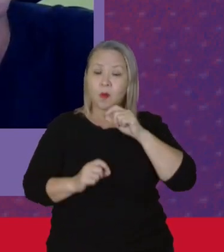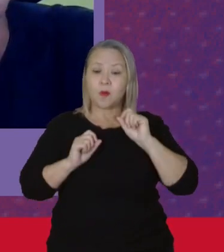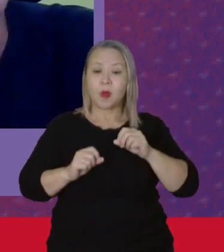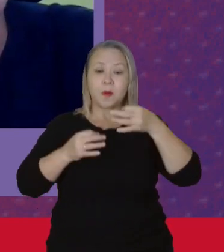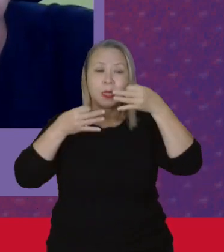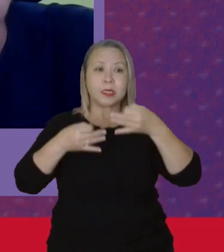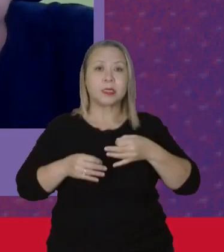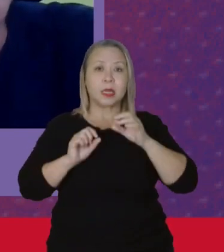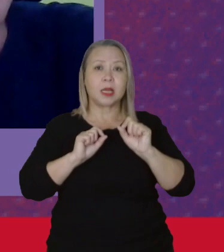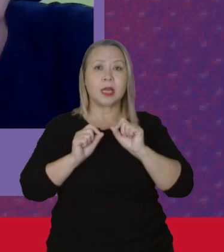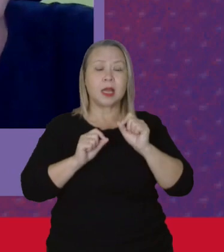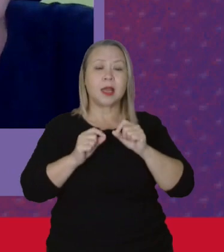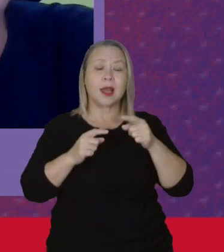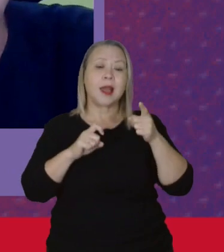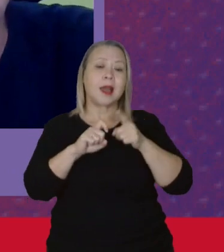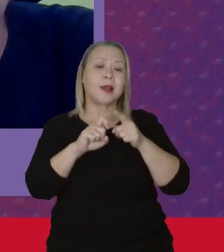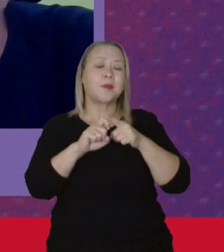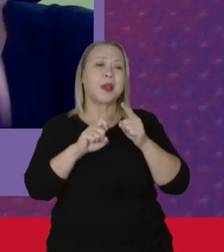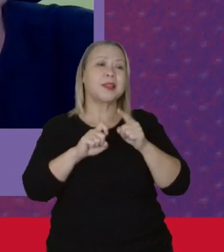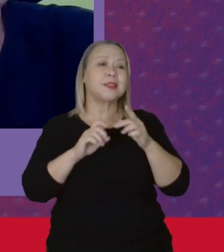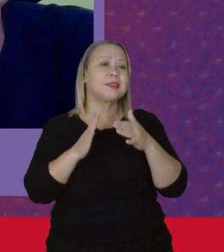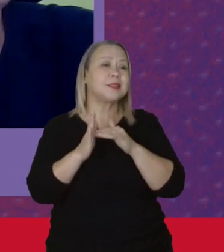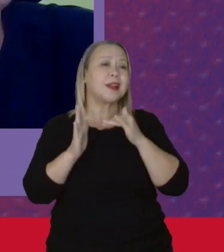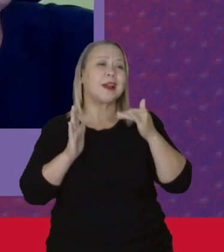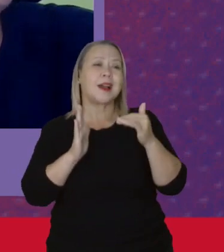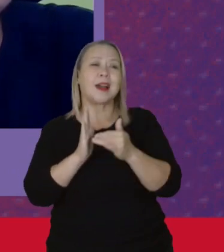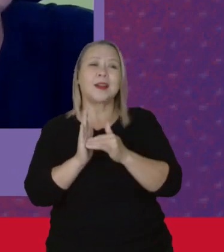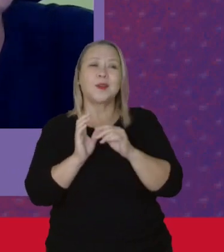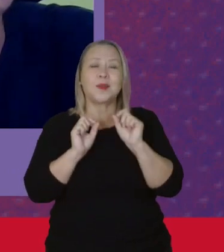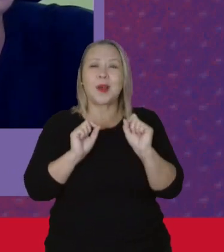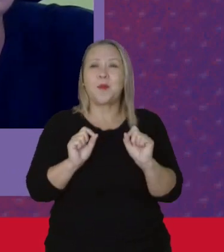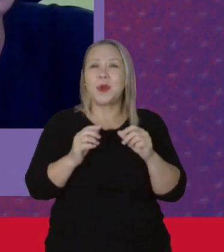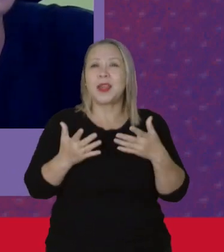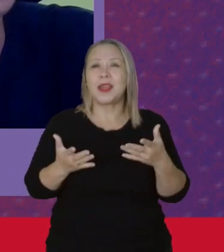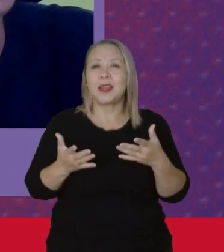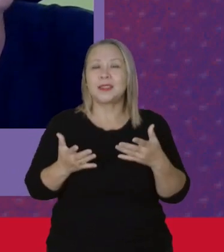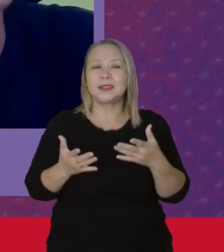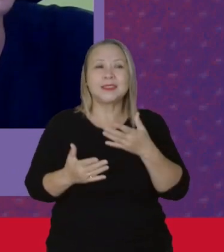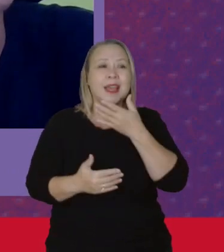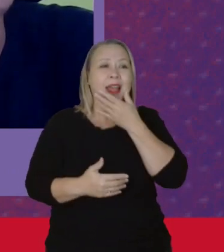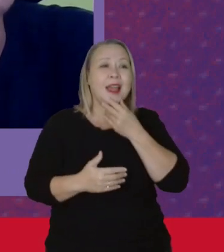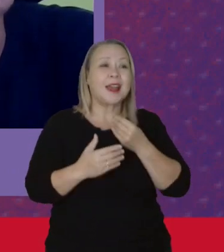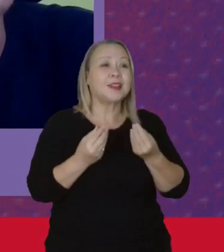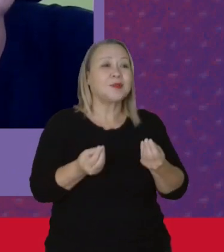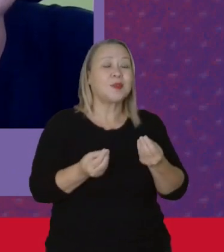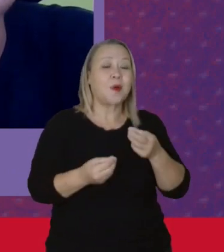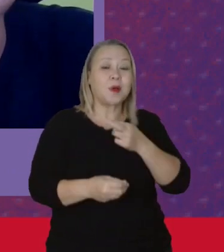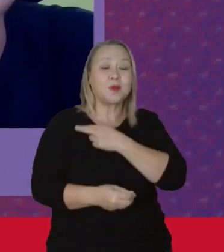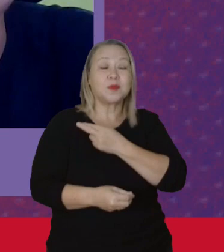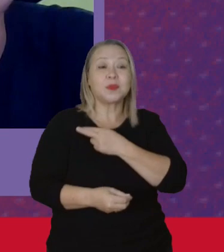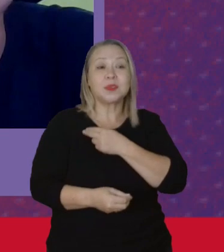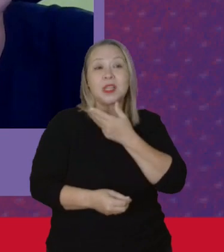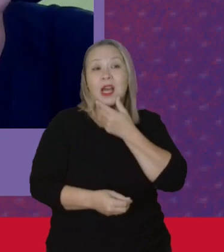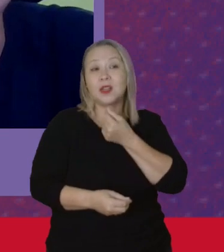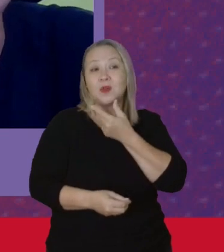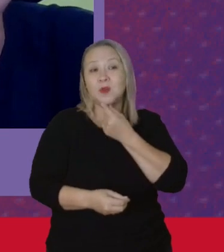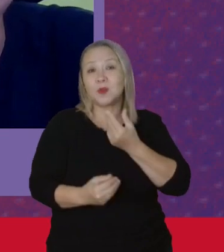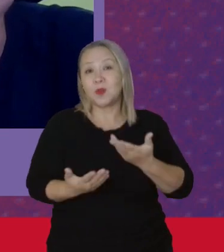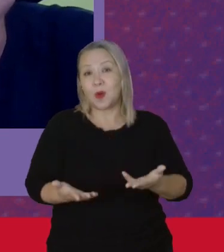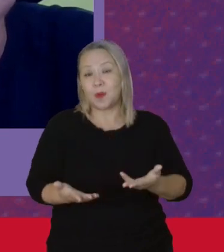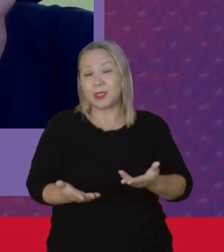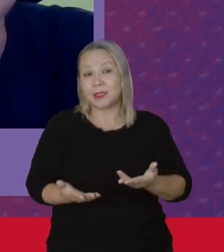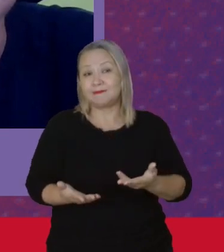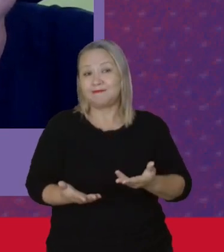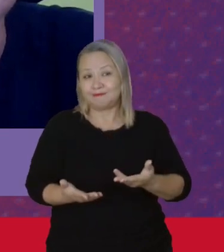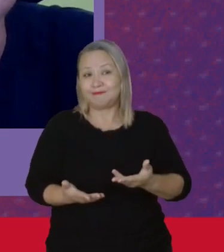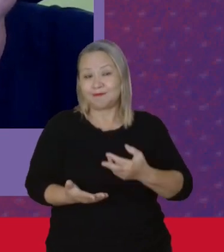legitimado era da medicina, que era totalmente na mão dos homens, né? Então, restrita a mão dos